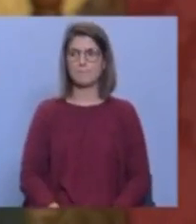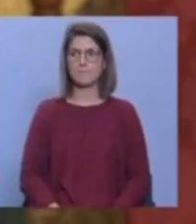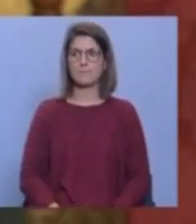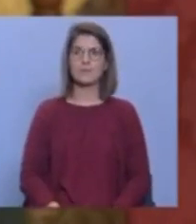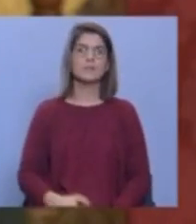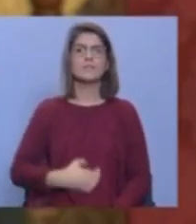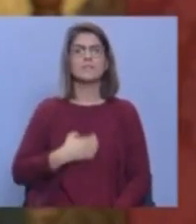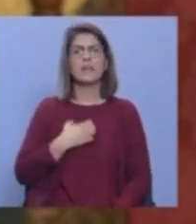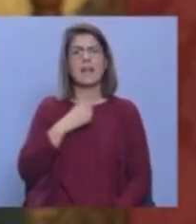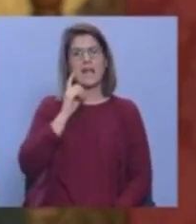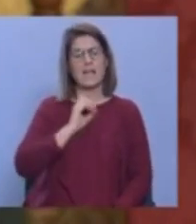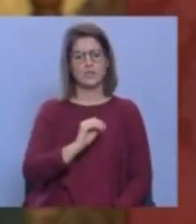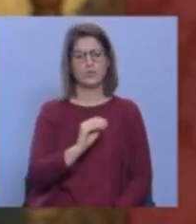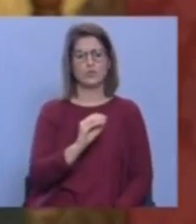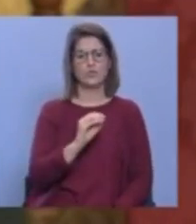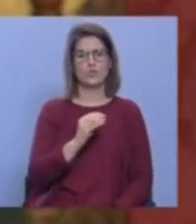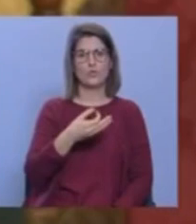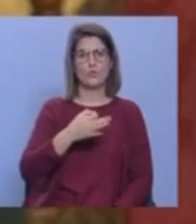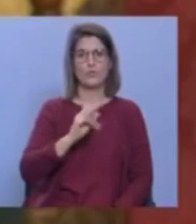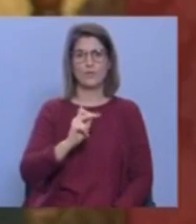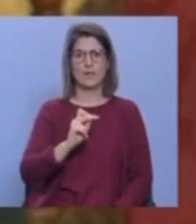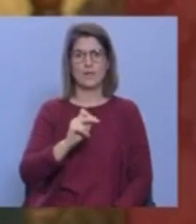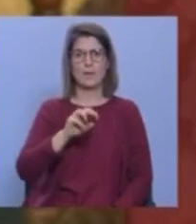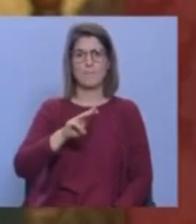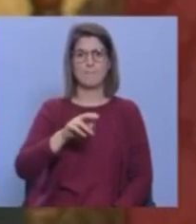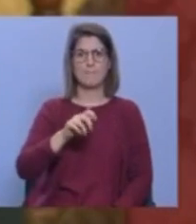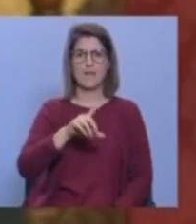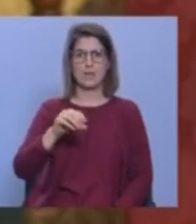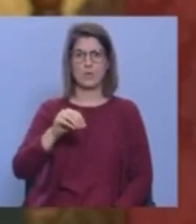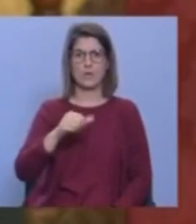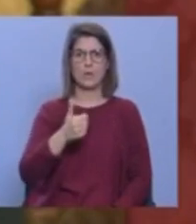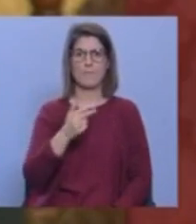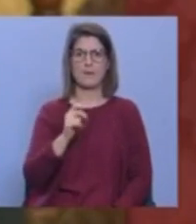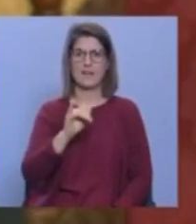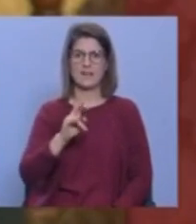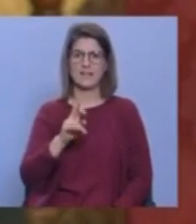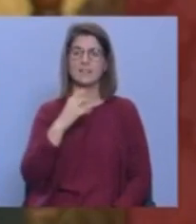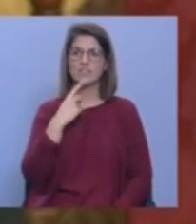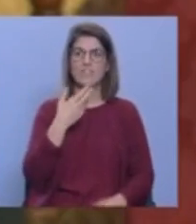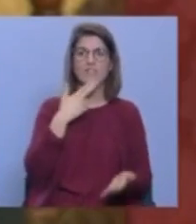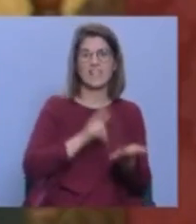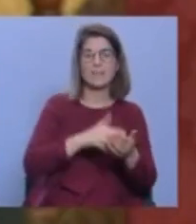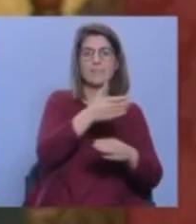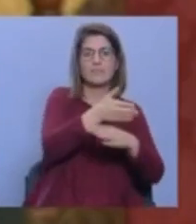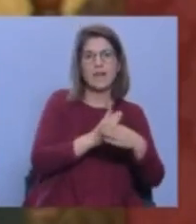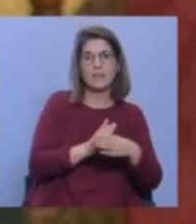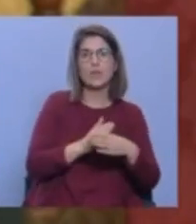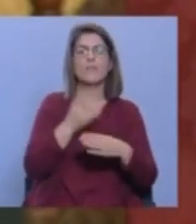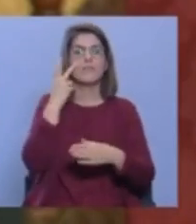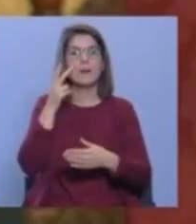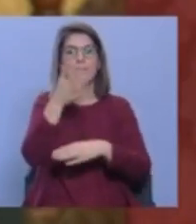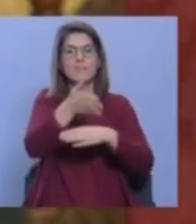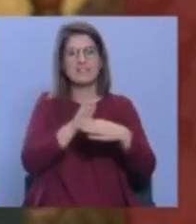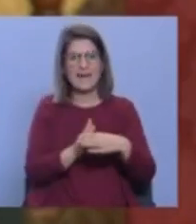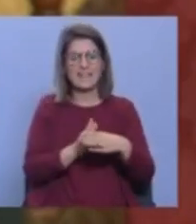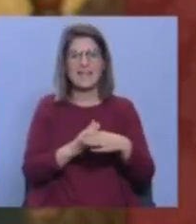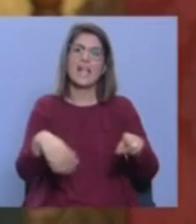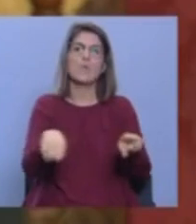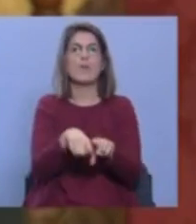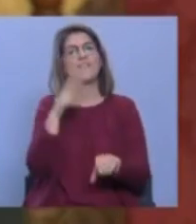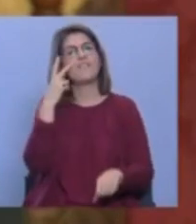Penso que é a Sofia de Melo Brainer que dizia: meia verdade ou viver a metade é como habitar em meio